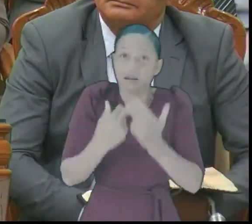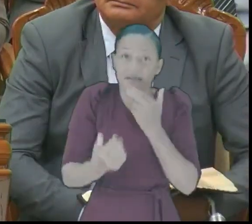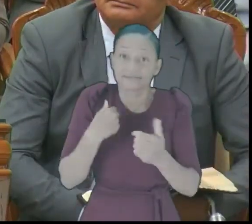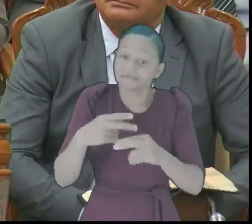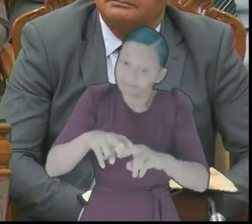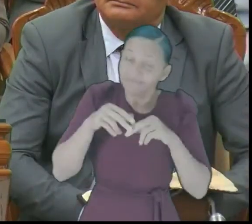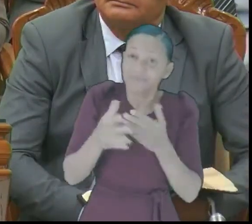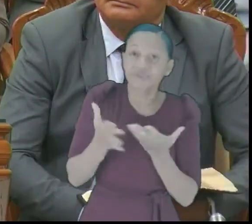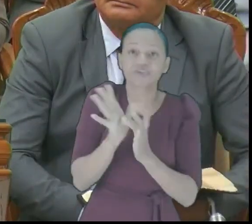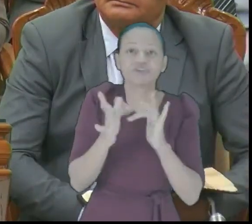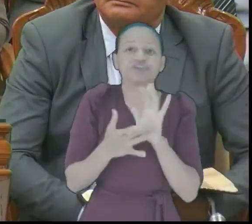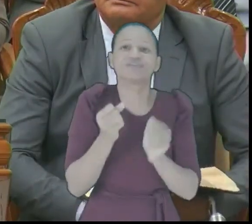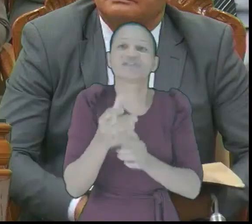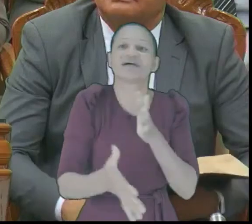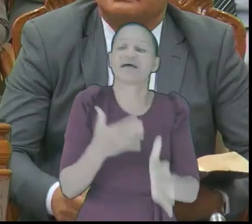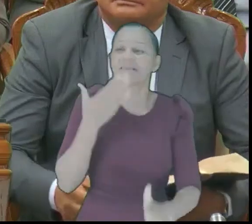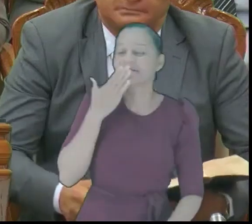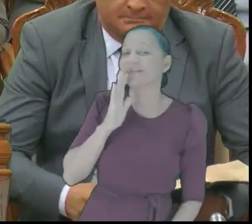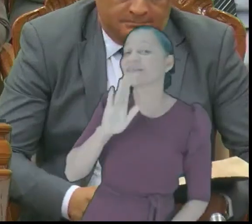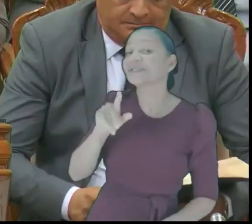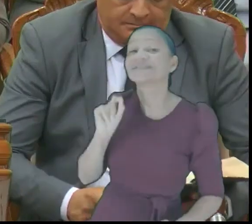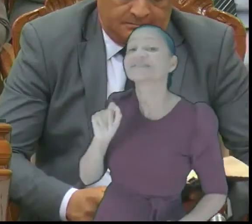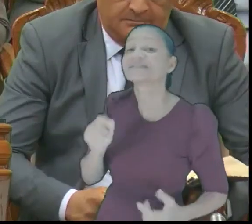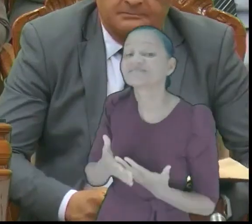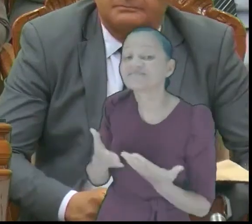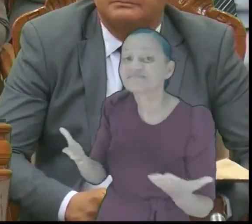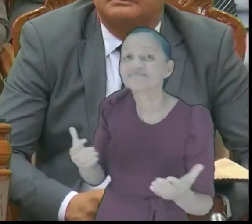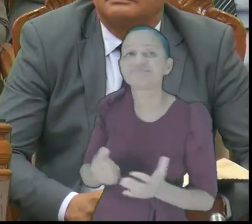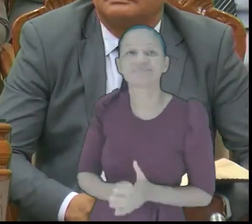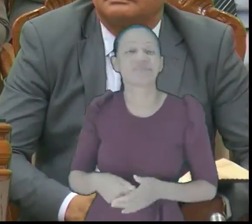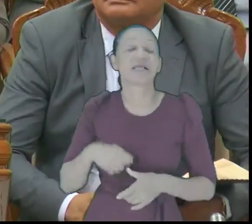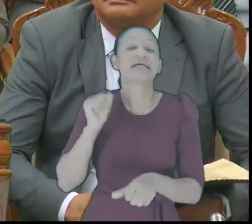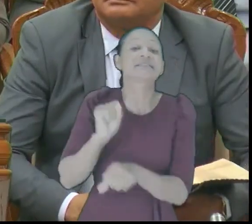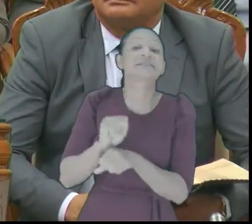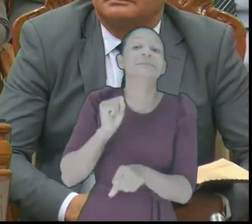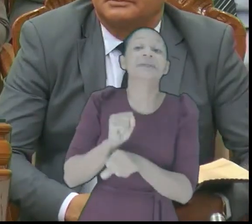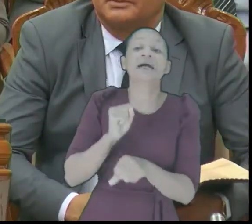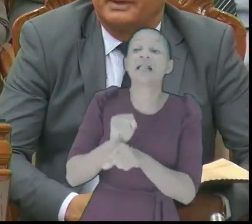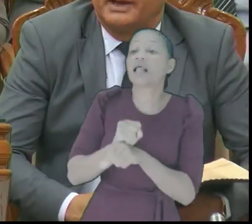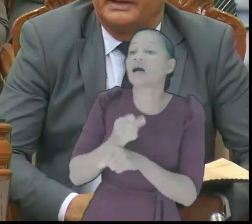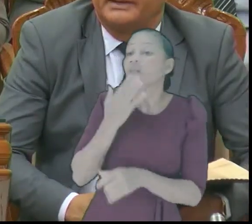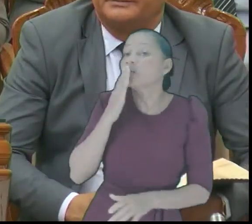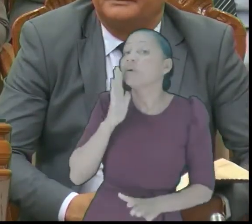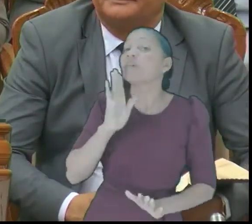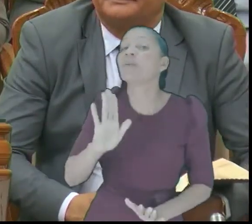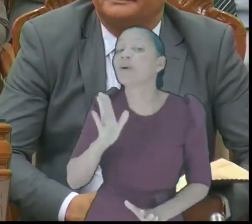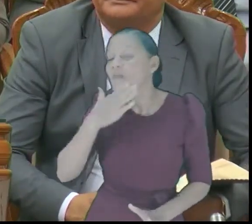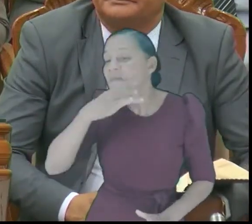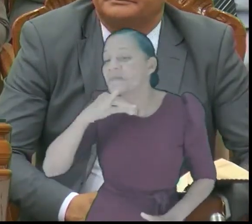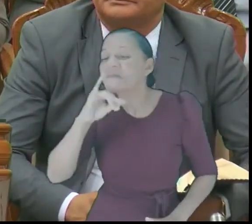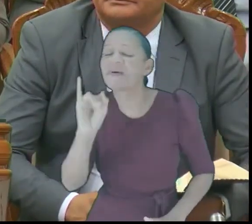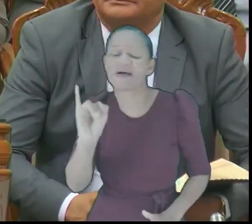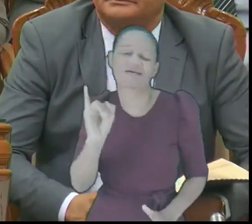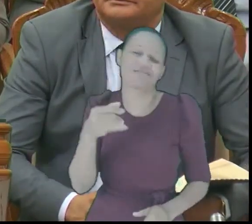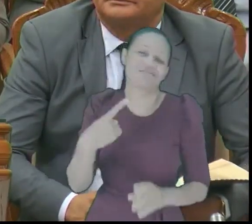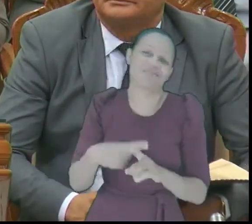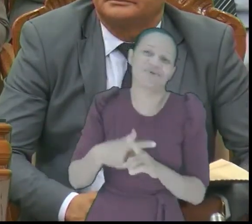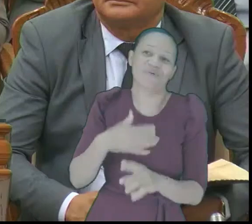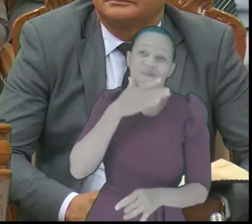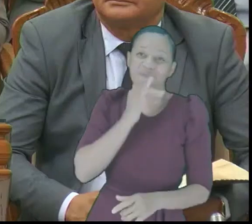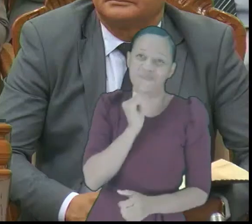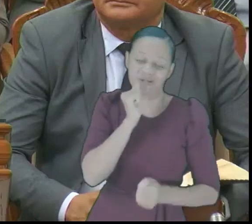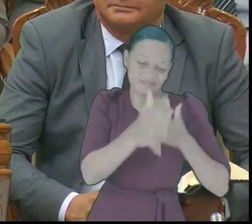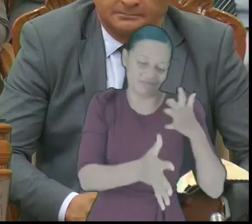Por isso que Jesus disse, a promessa de quem? Por isso que Jesus disse, esperai a promessa de quem? Do Pai, porque foi o Pai quem falou no